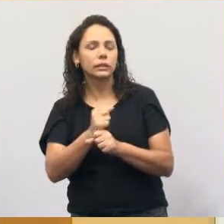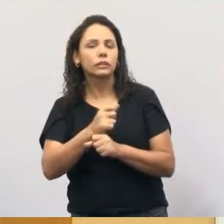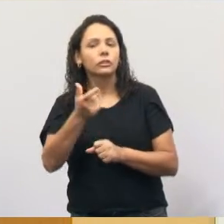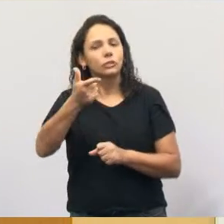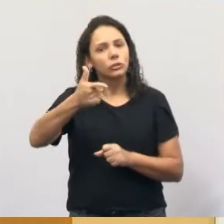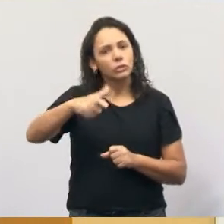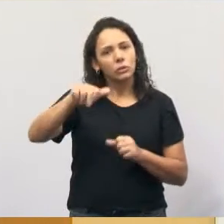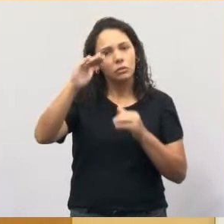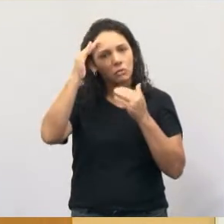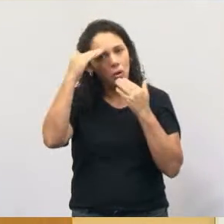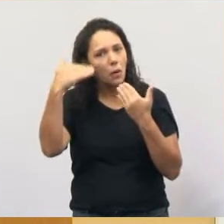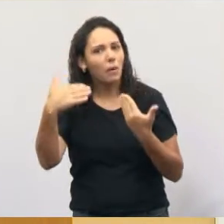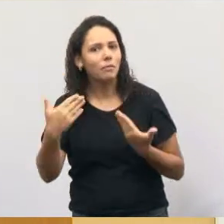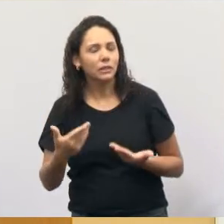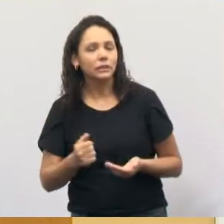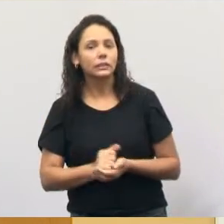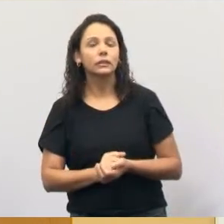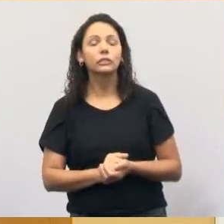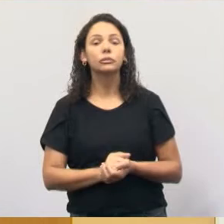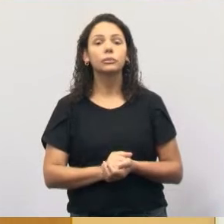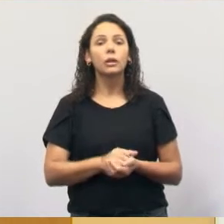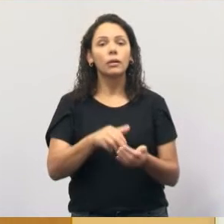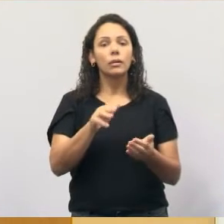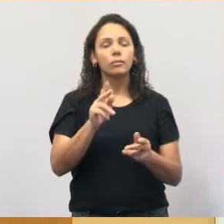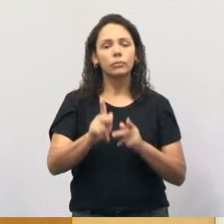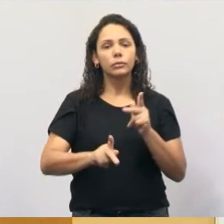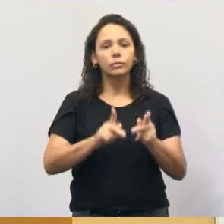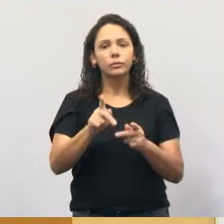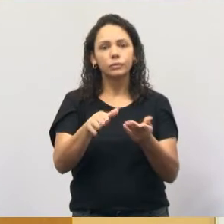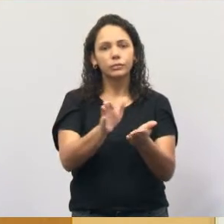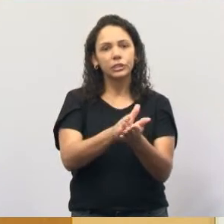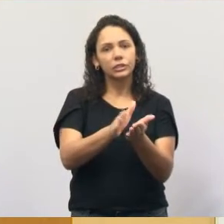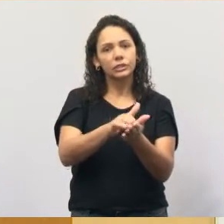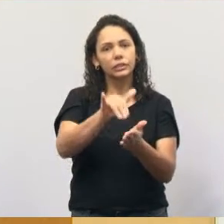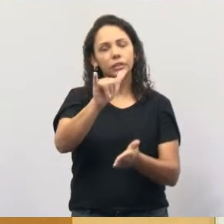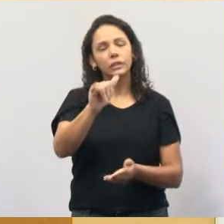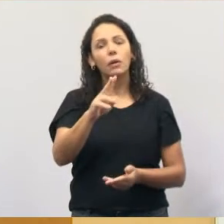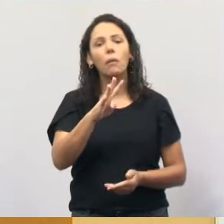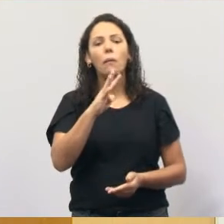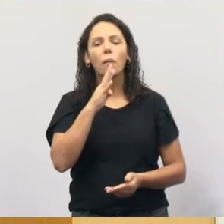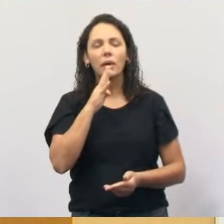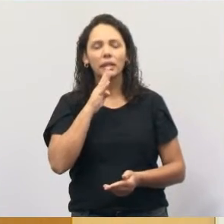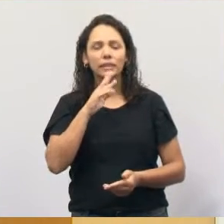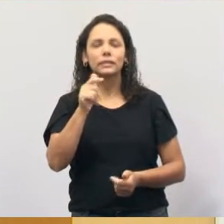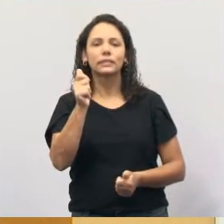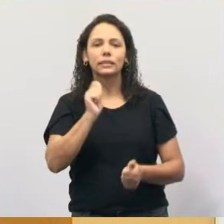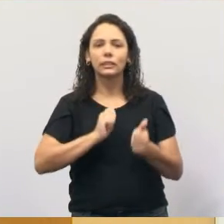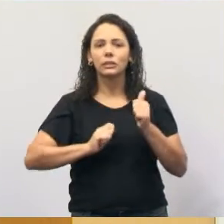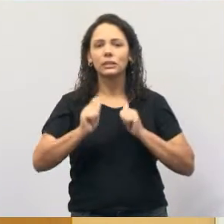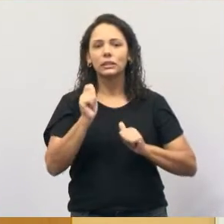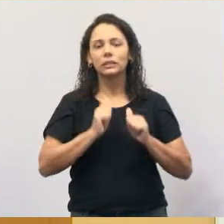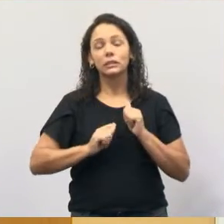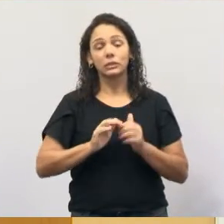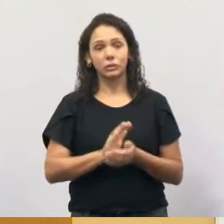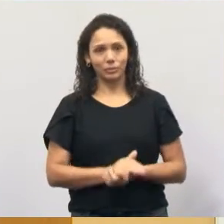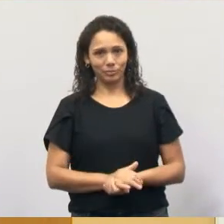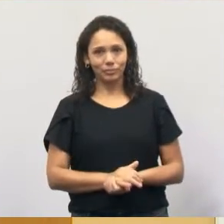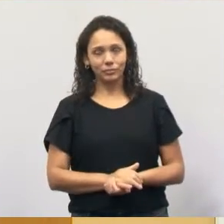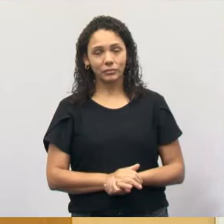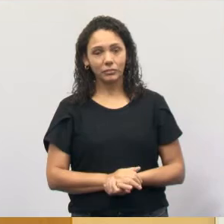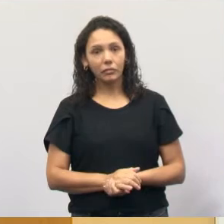todos os artistas que a cidade tem para oferecer. E também quero agradecer mais uma vez a presença do Binho